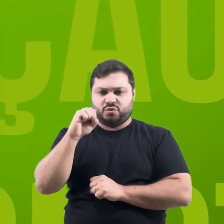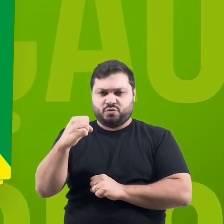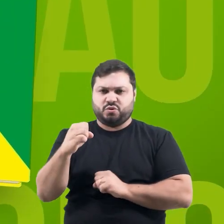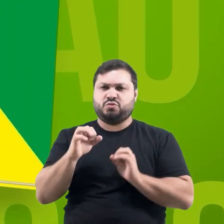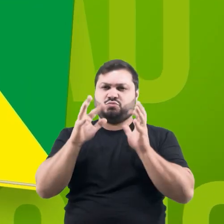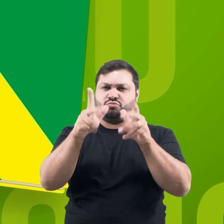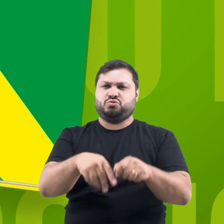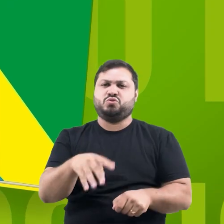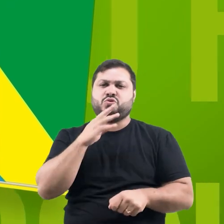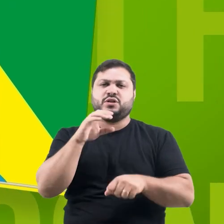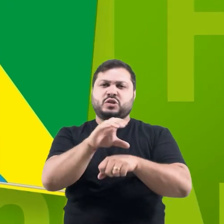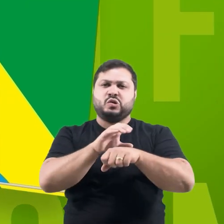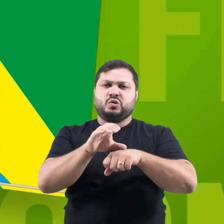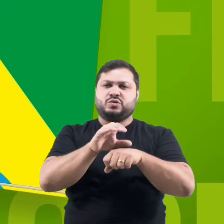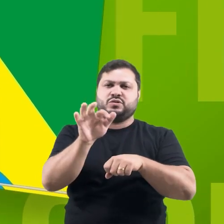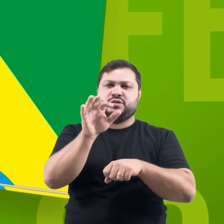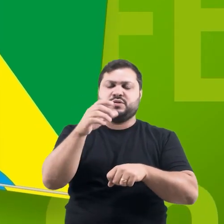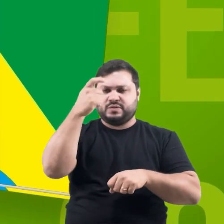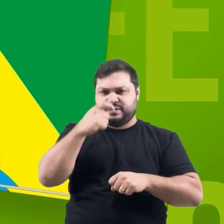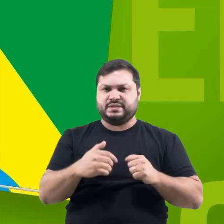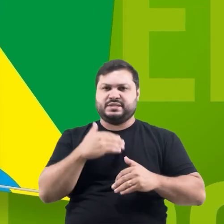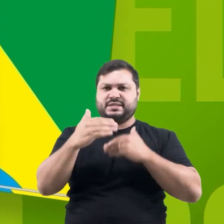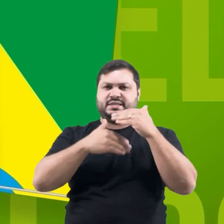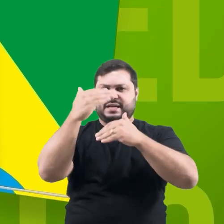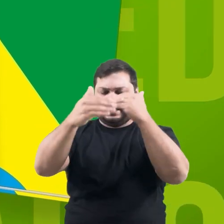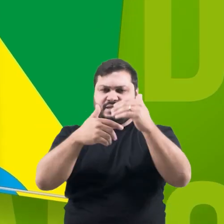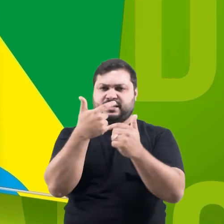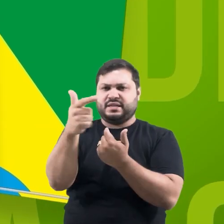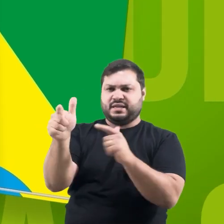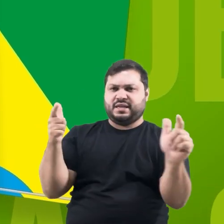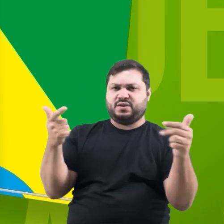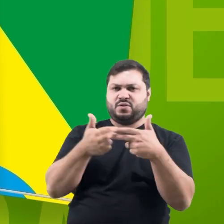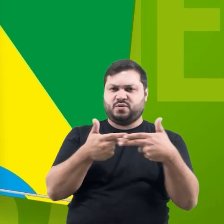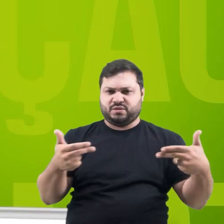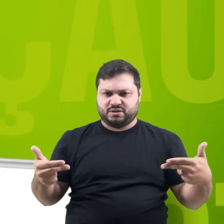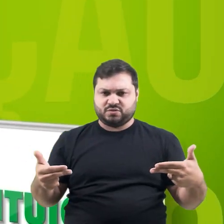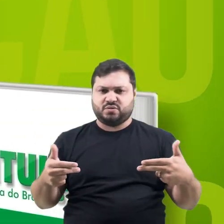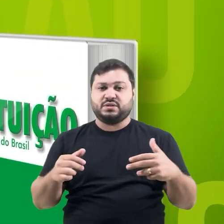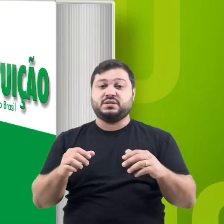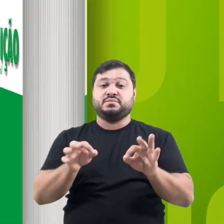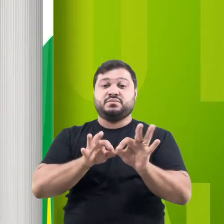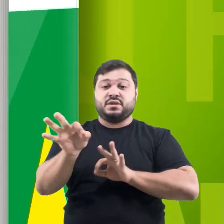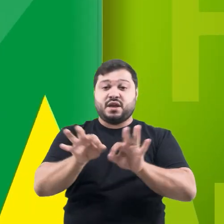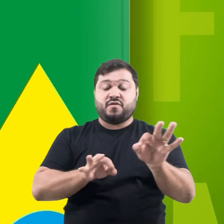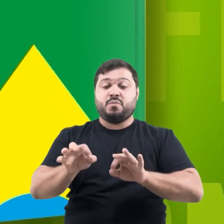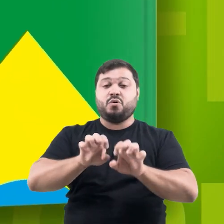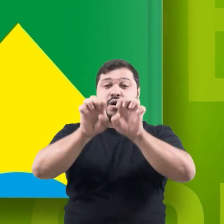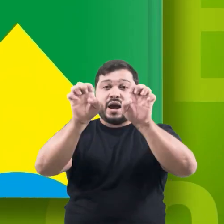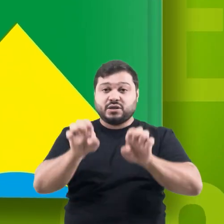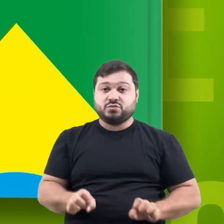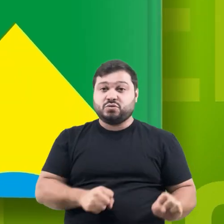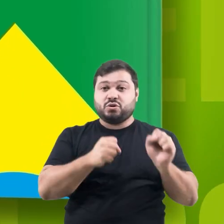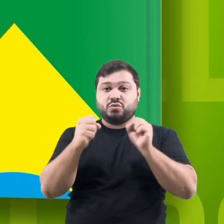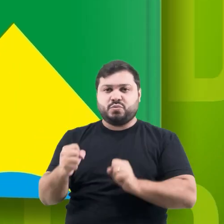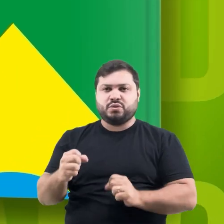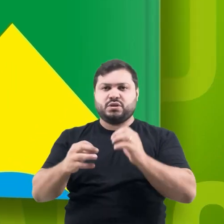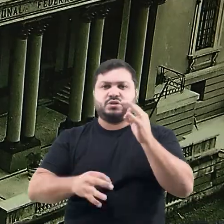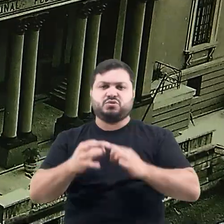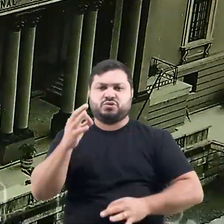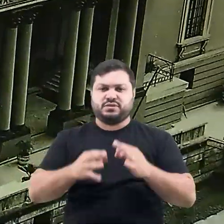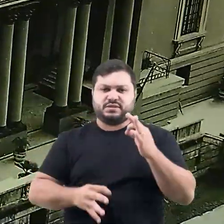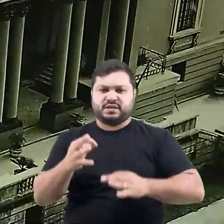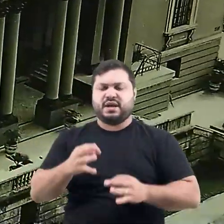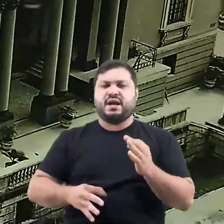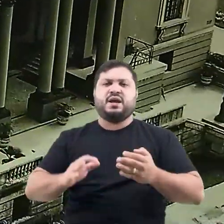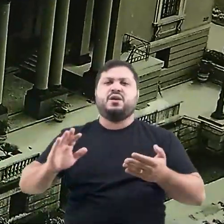1988, conhecida como Constituição Cidadã, entre outras coisas, reformulou a estrutura do Poder Judiciário